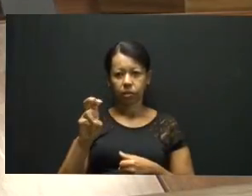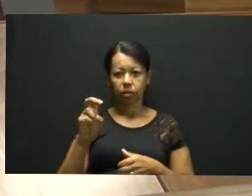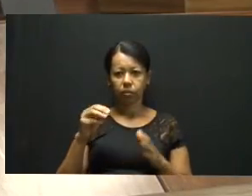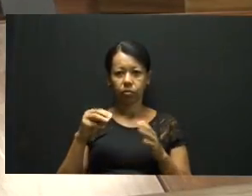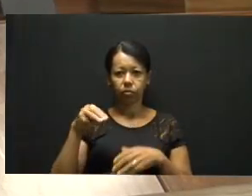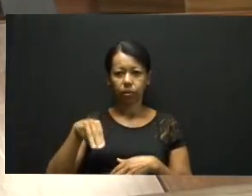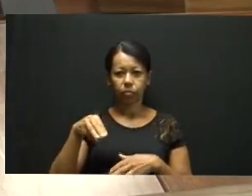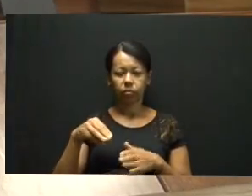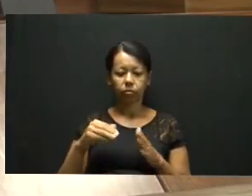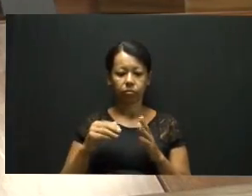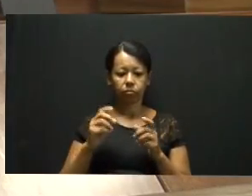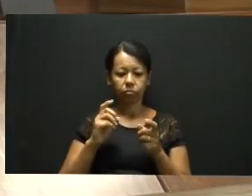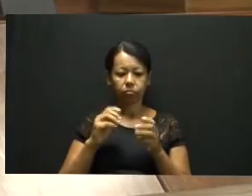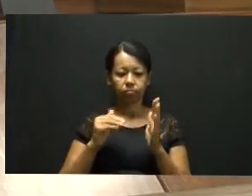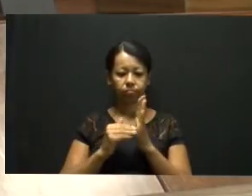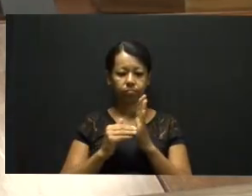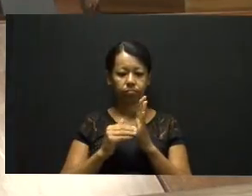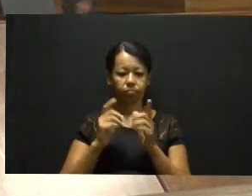5 minutos a sessão.